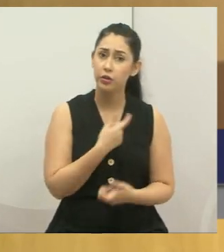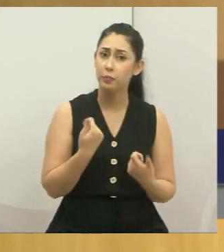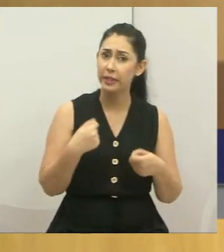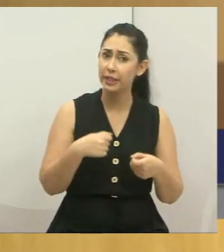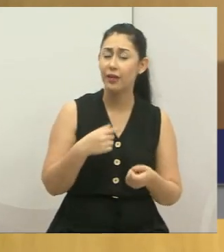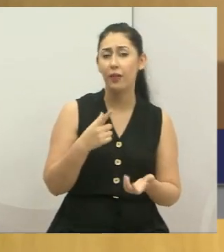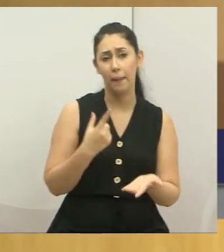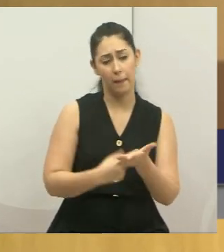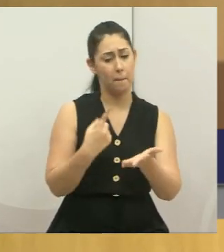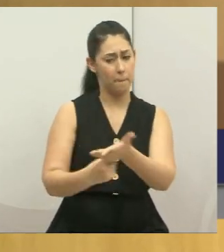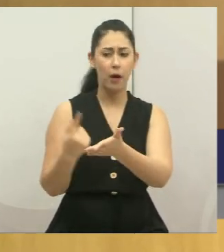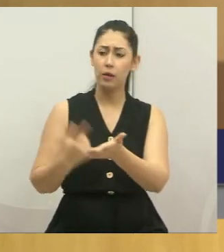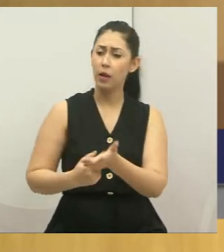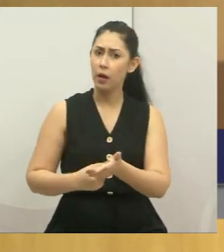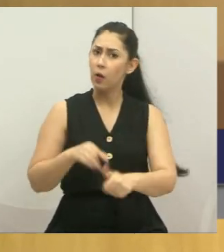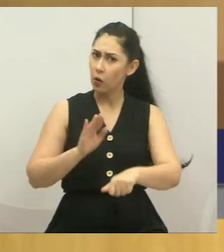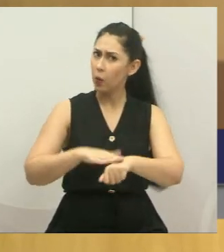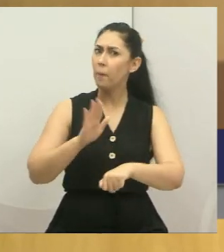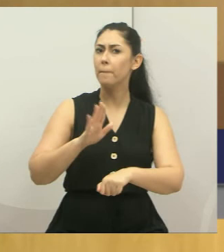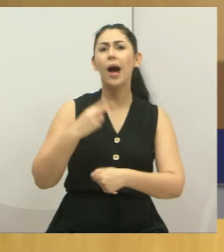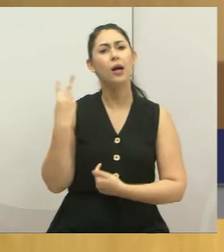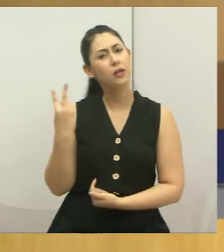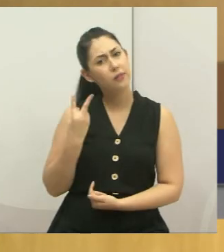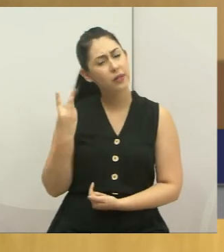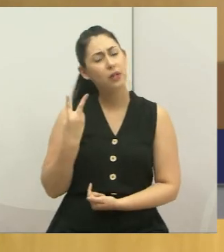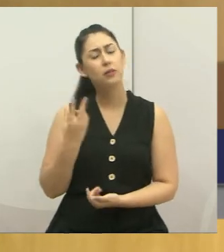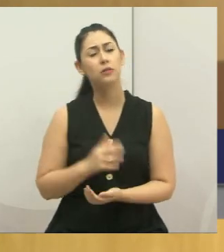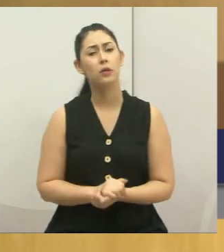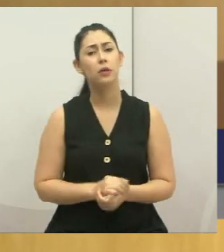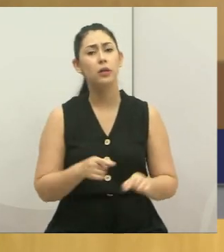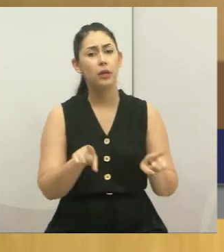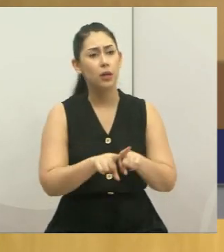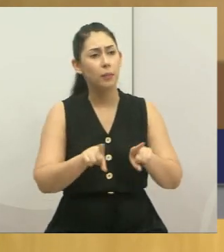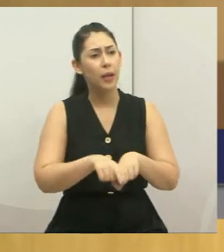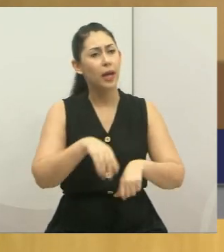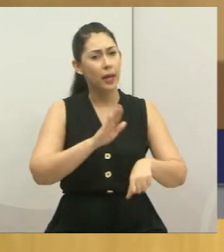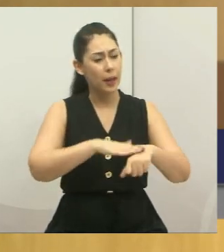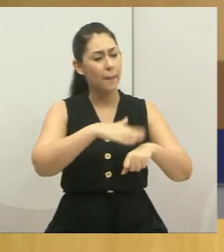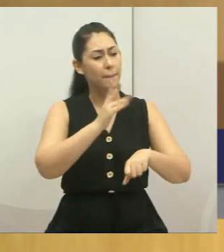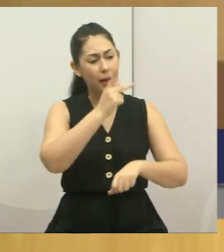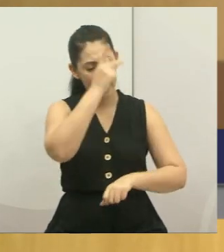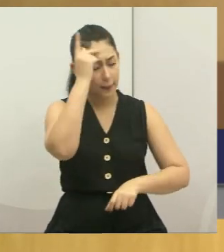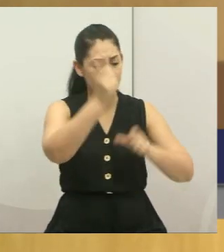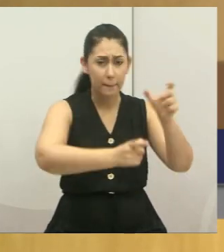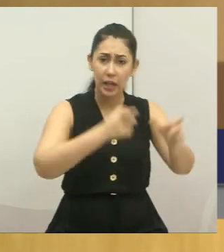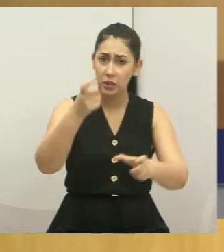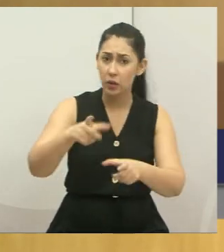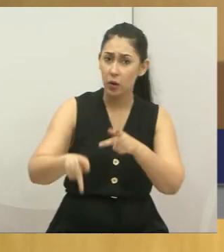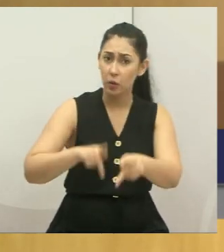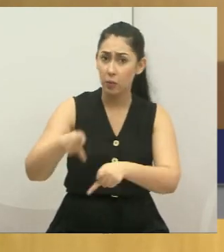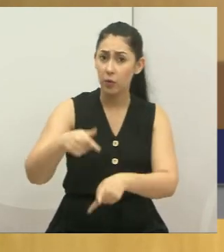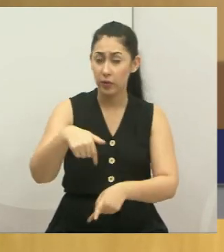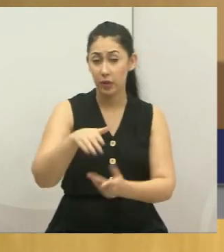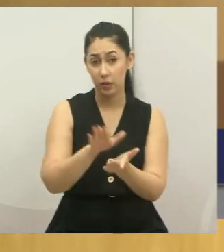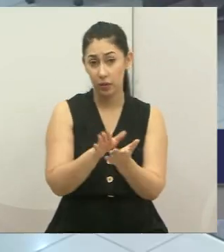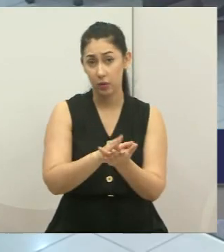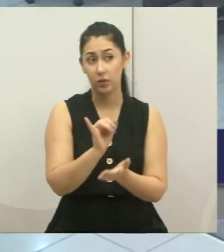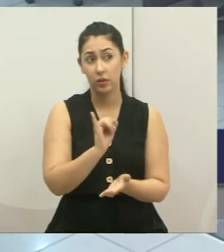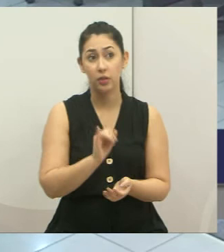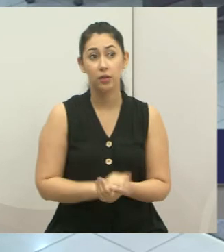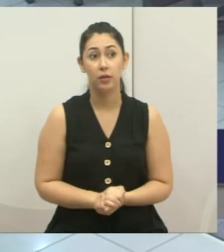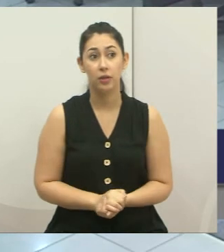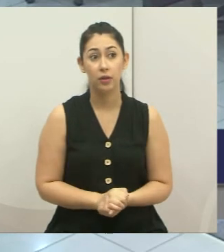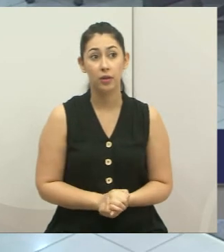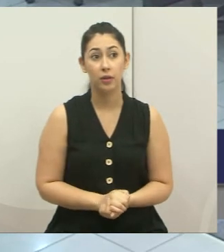mais pessoas da população e também daqueles que nos representam. E lembrando que teve carro